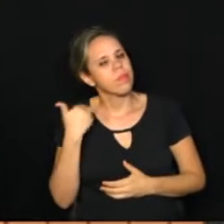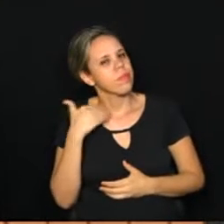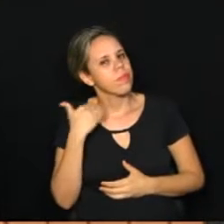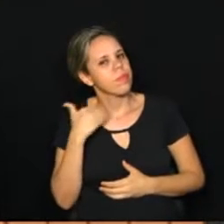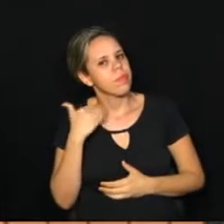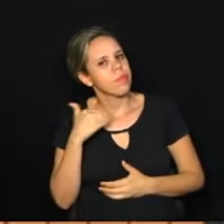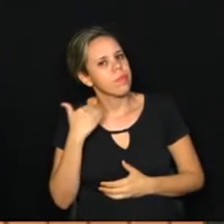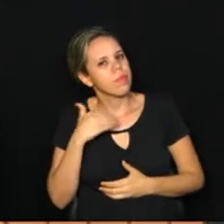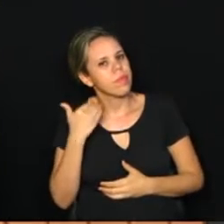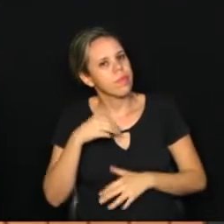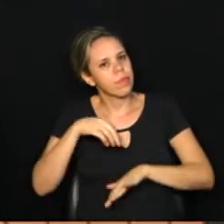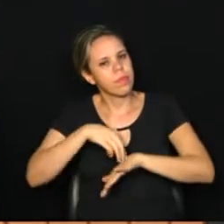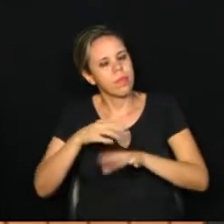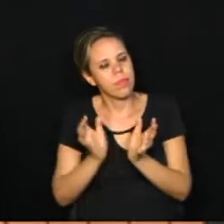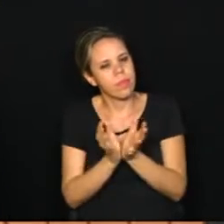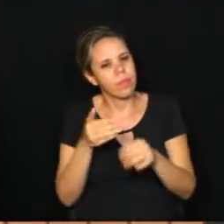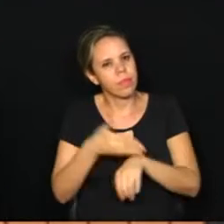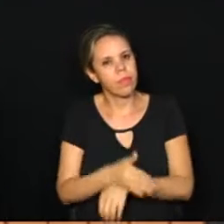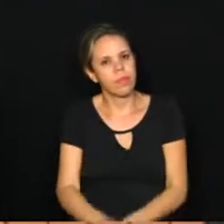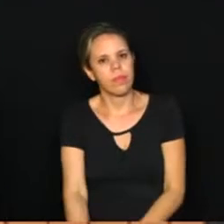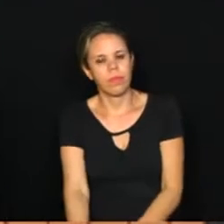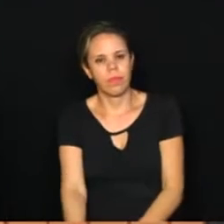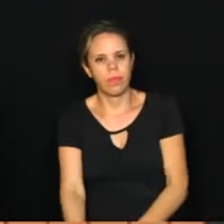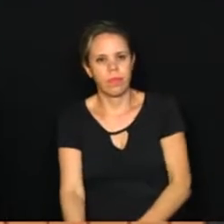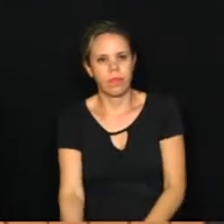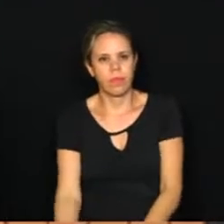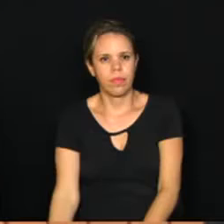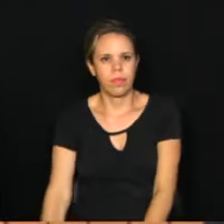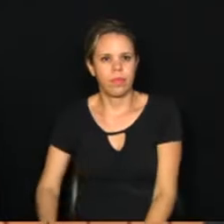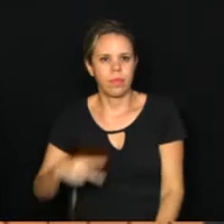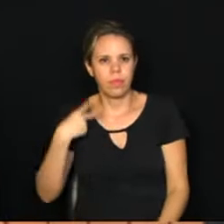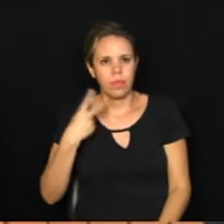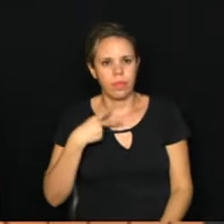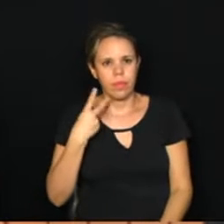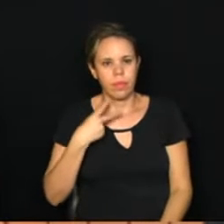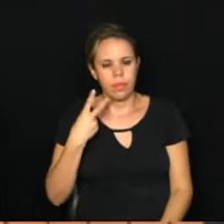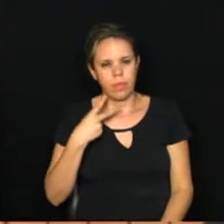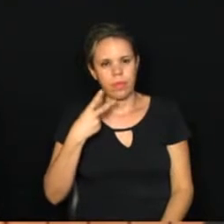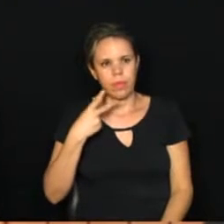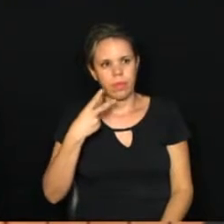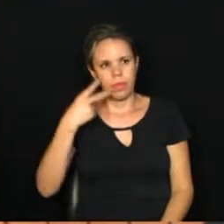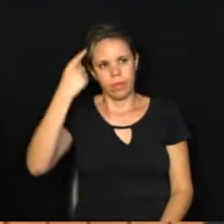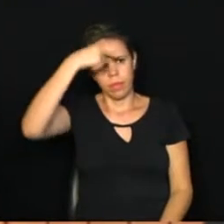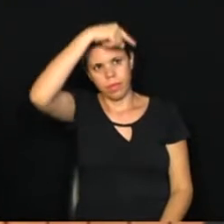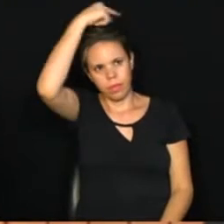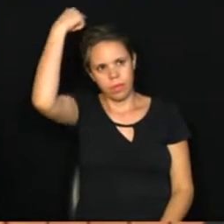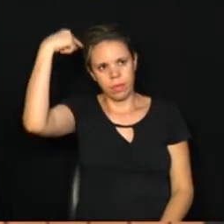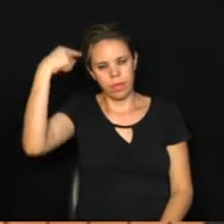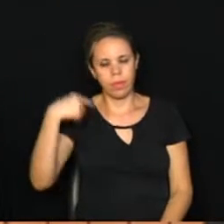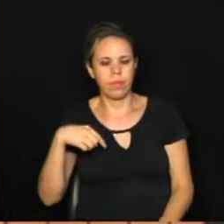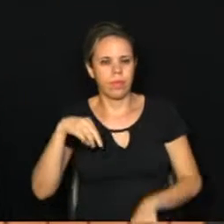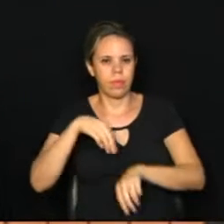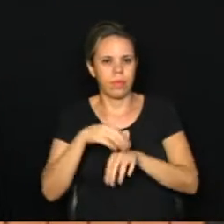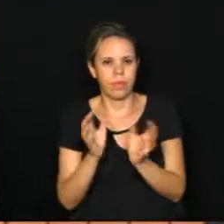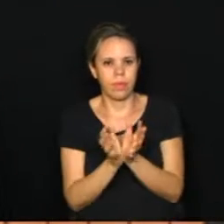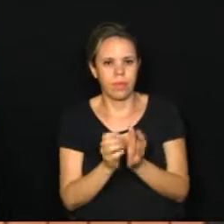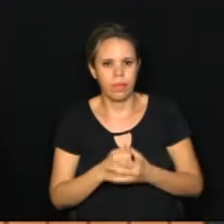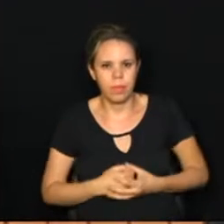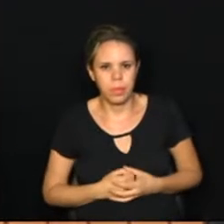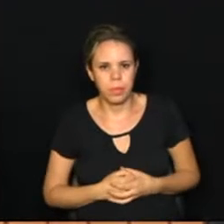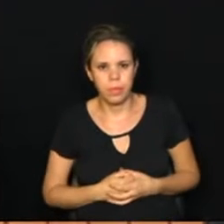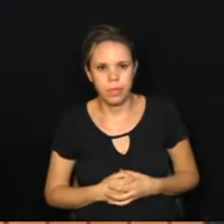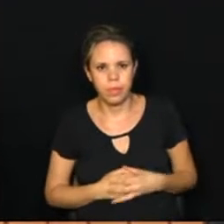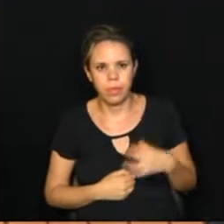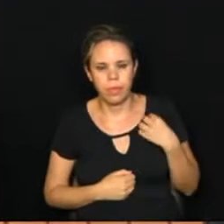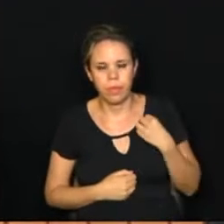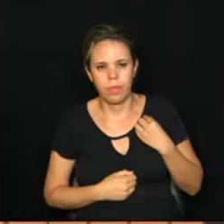Conte, que é membro da comissão, e também o vereador Paulo Gaspar, também membro da comissão.